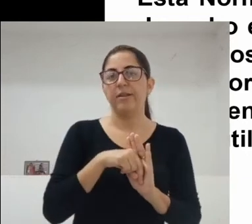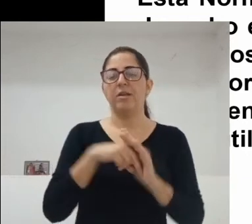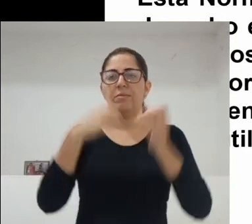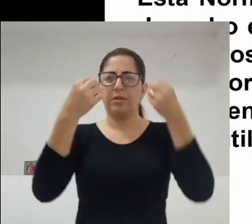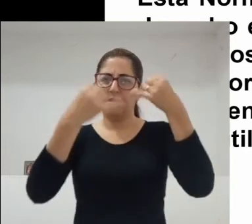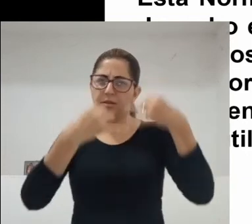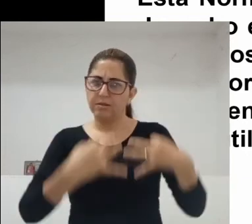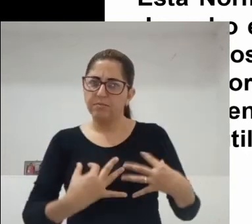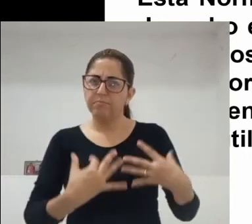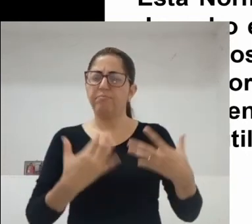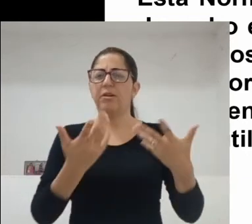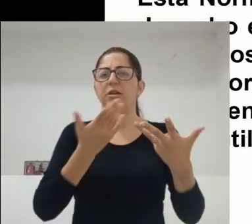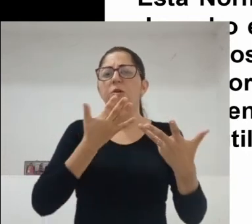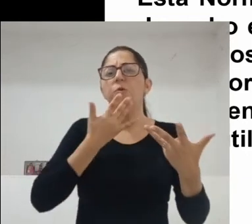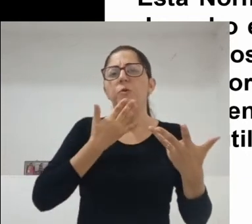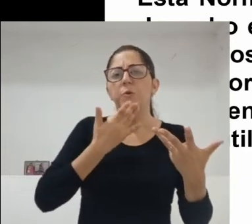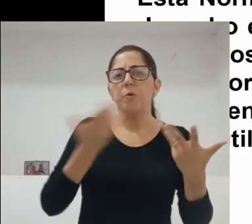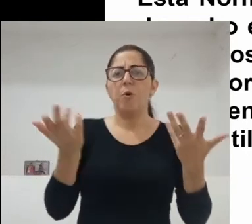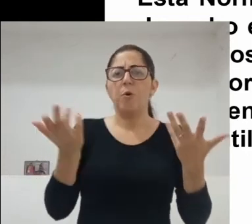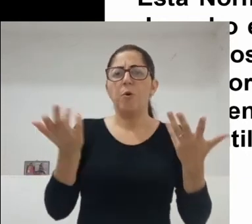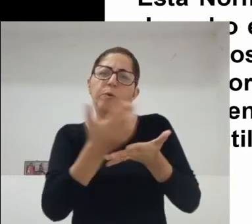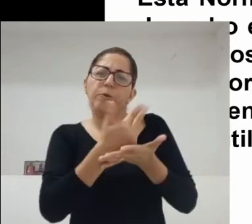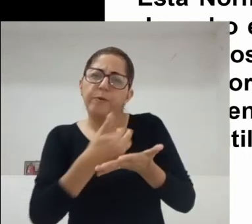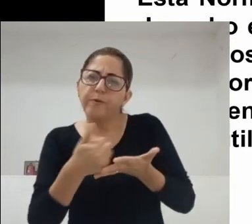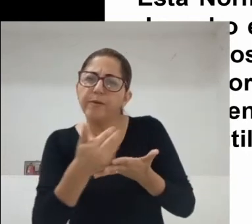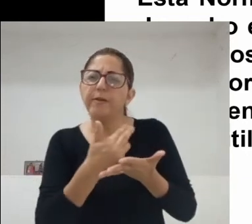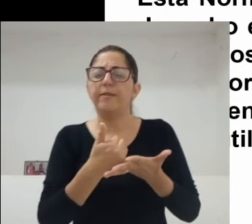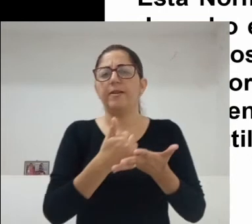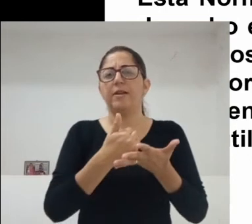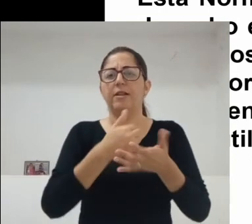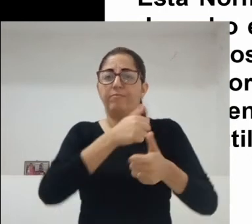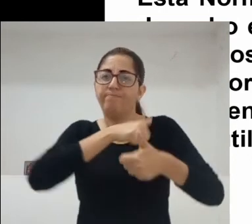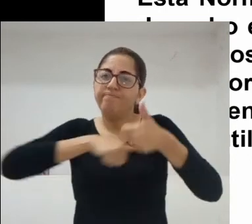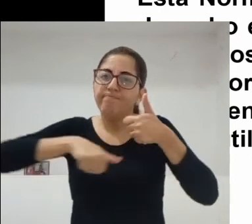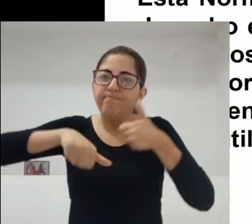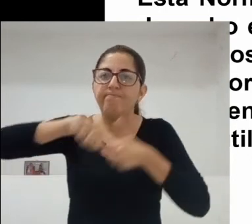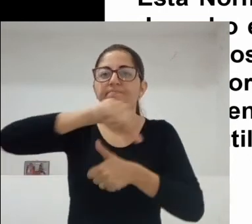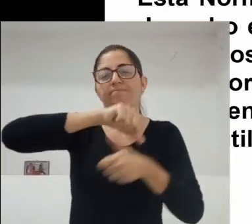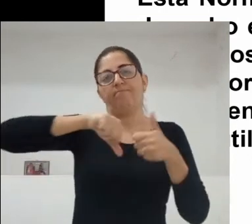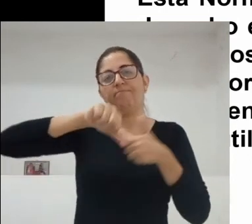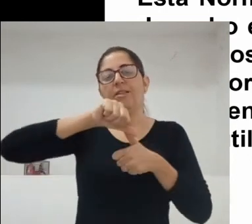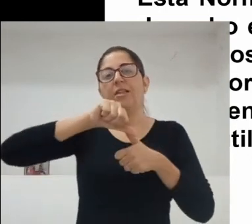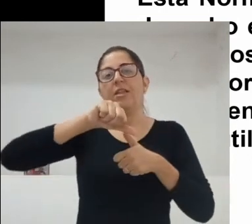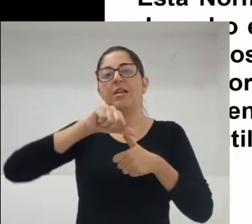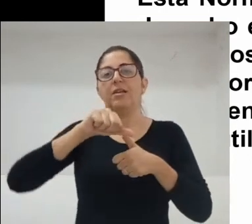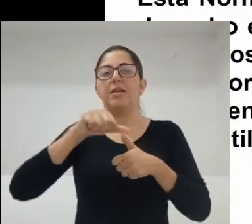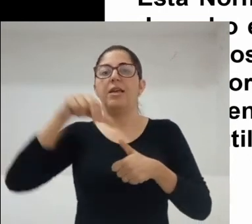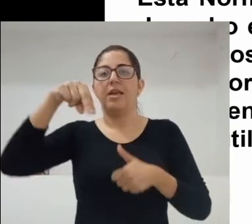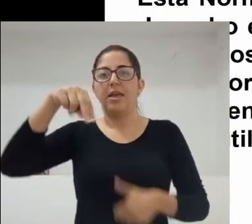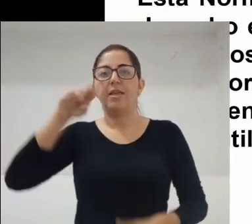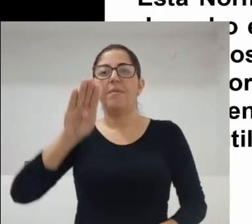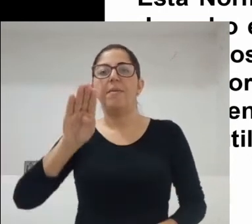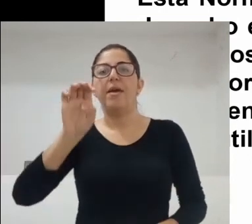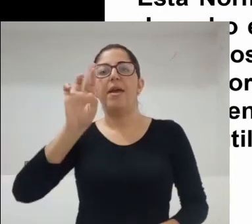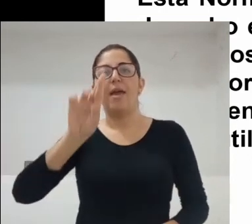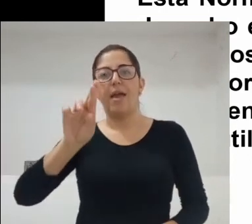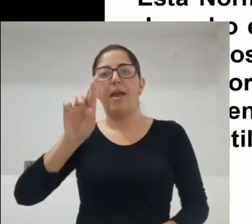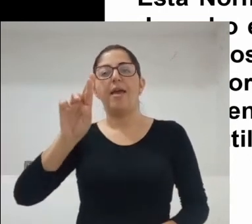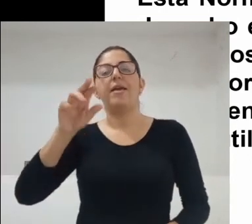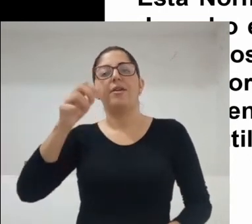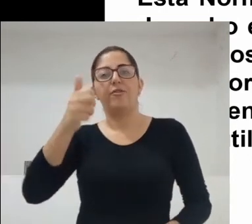que trata da questão do formato das folhas, do desenho, ela foi recentemente alterada, que é a